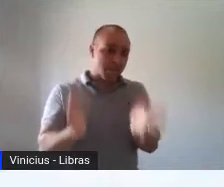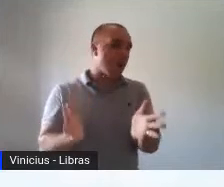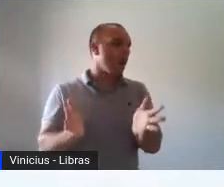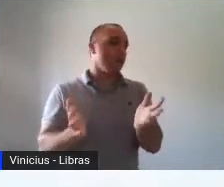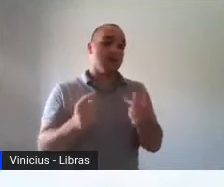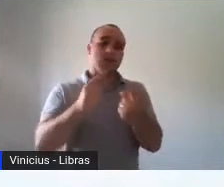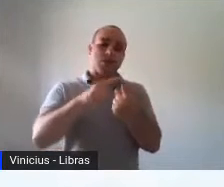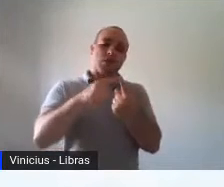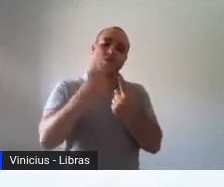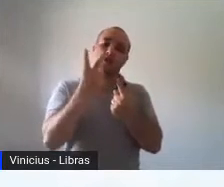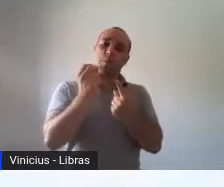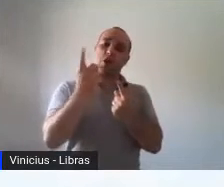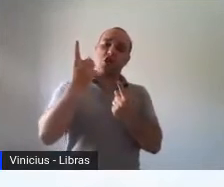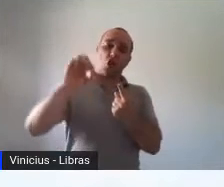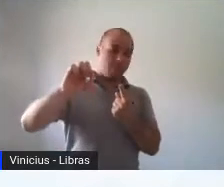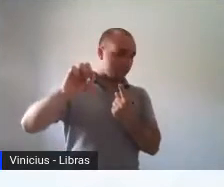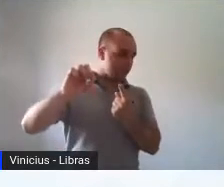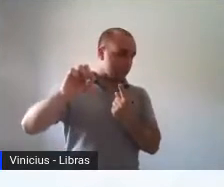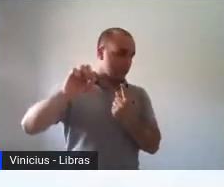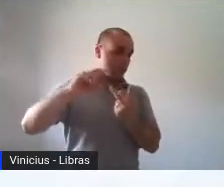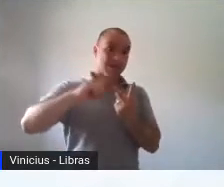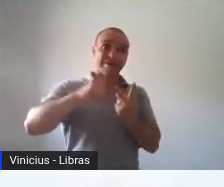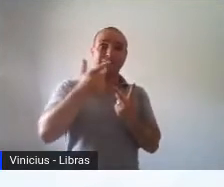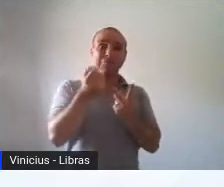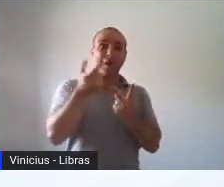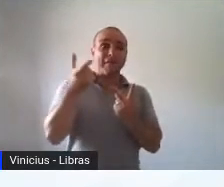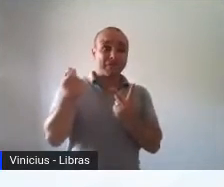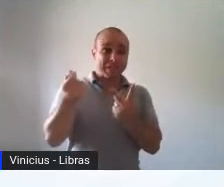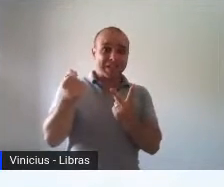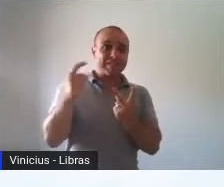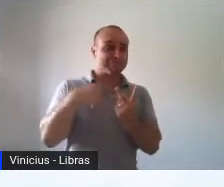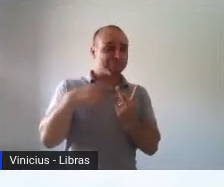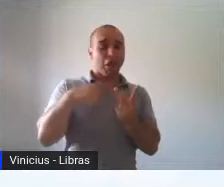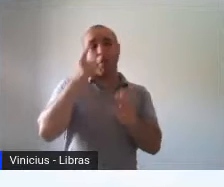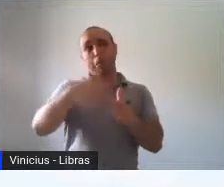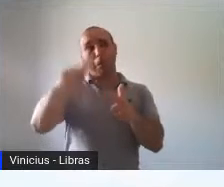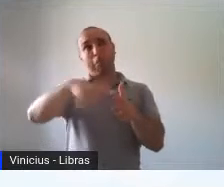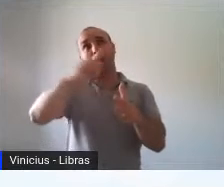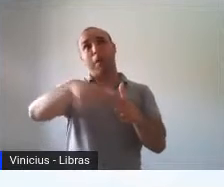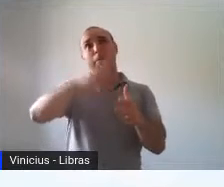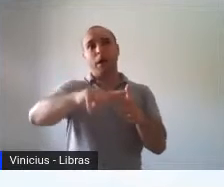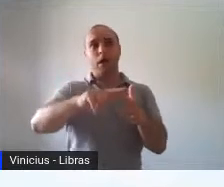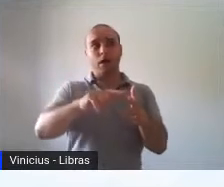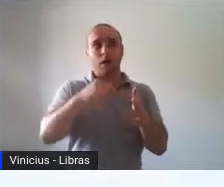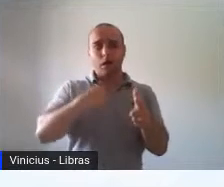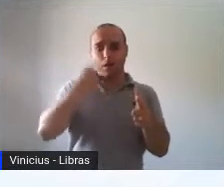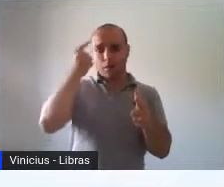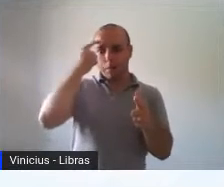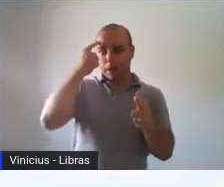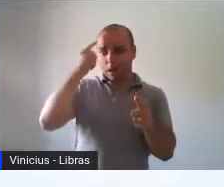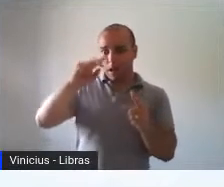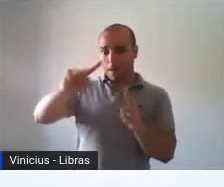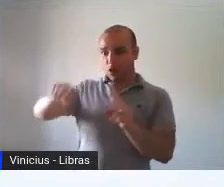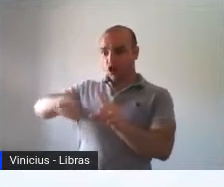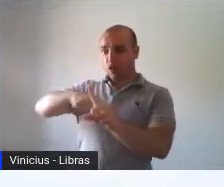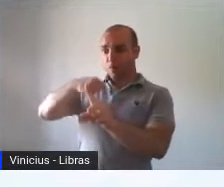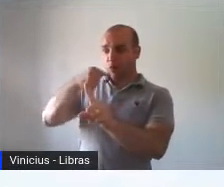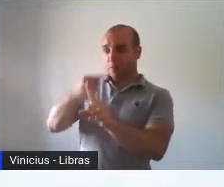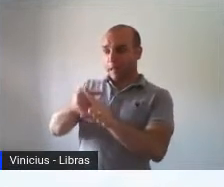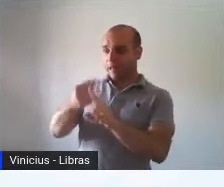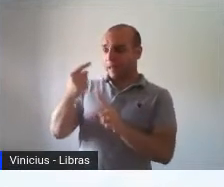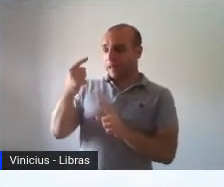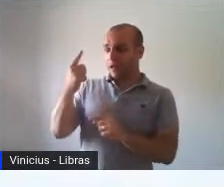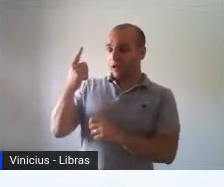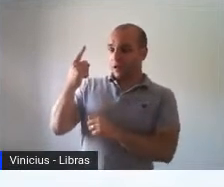2 anos. É só metade desse governo. Então, são mais 2 anos para frente. Então, eu creio assim que a população do Brasil, que